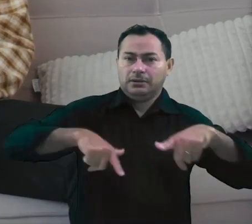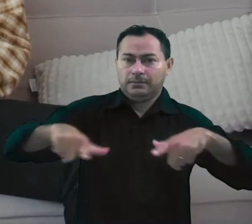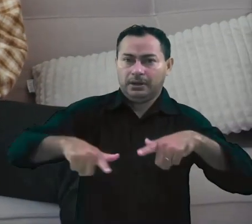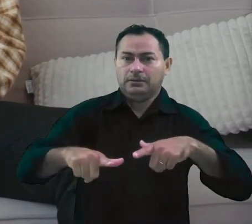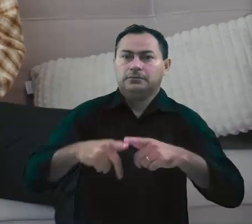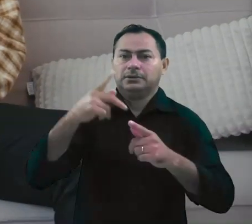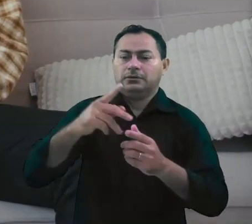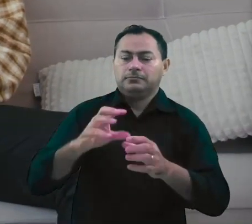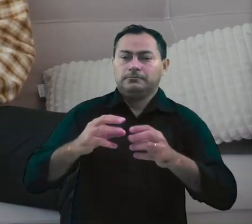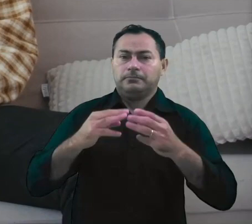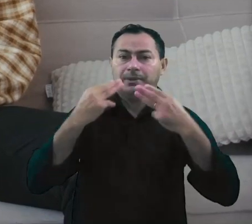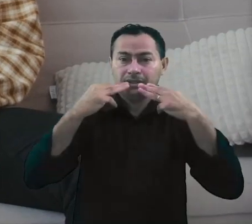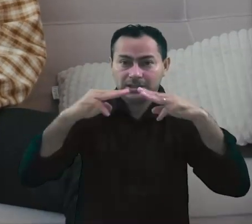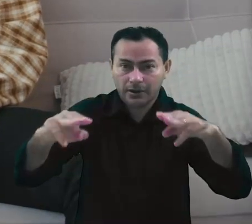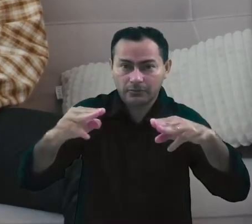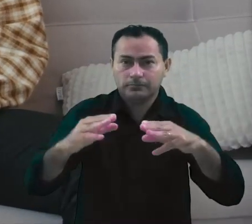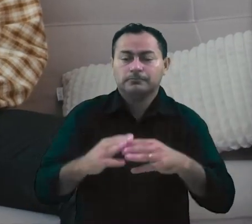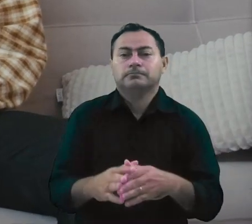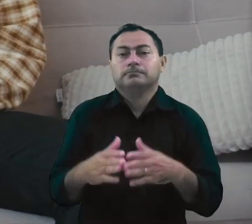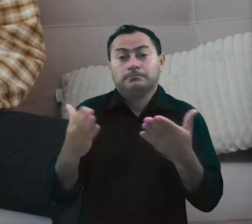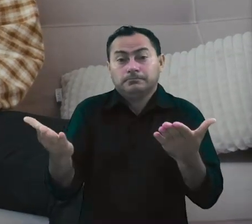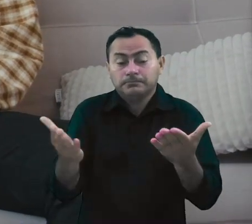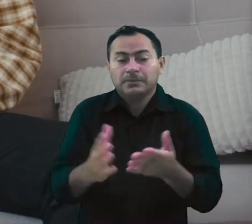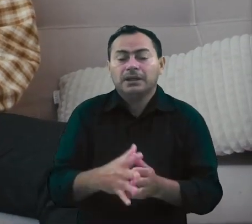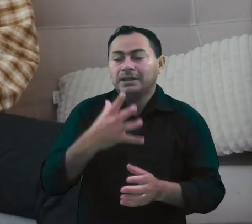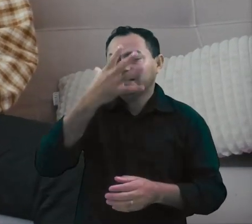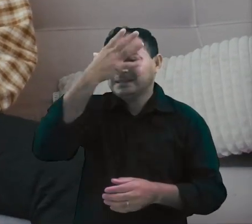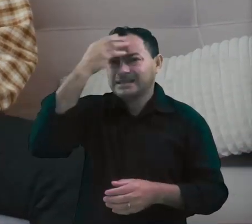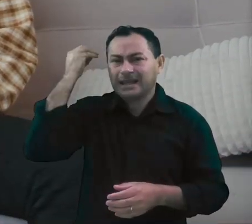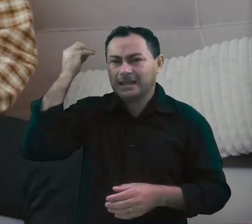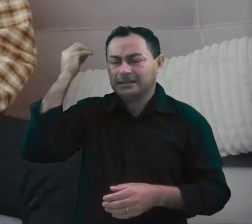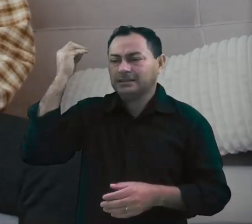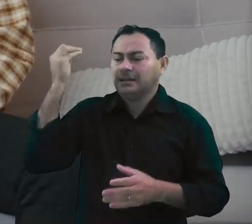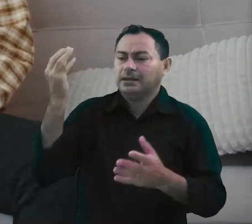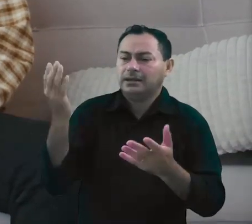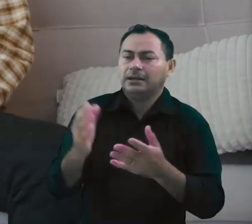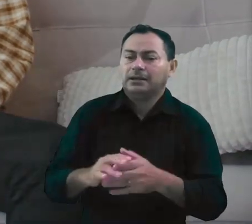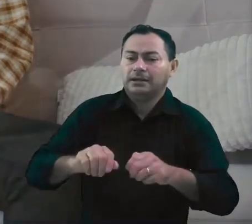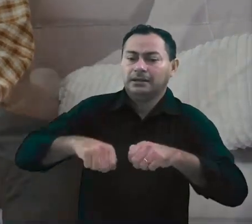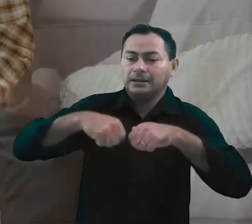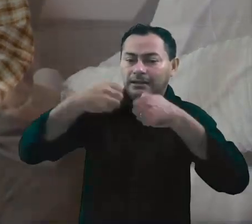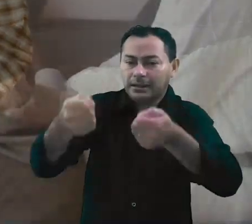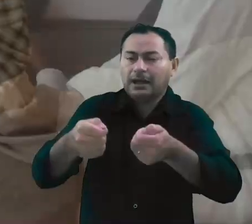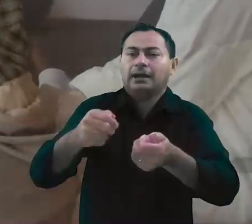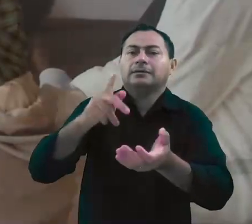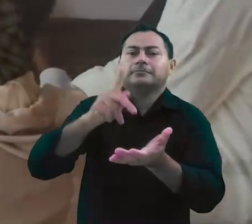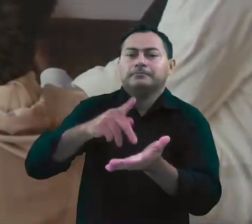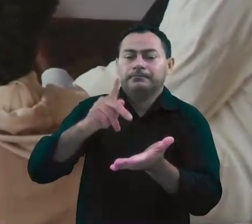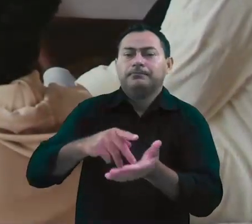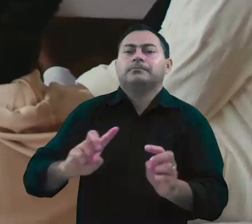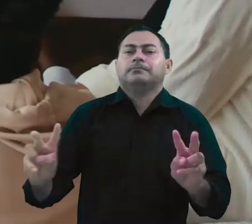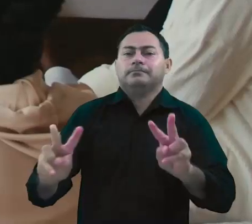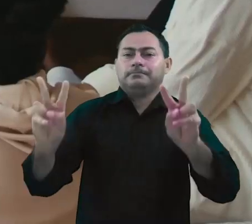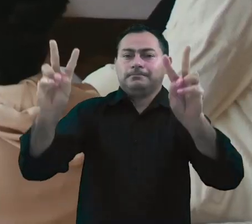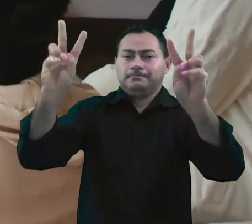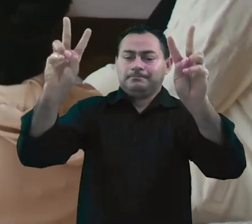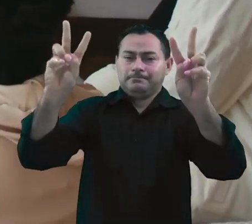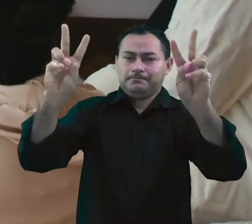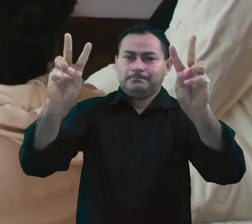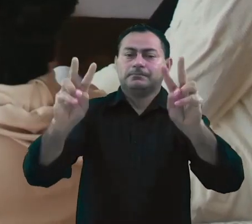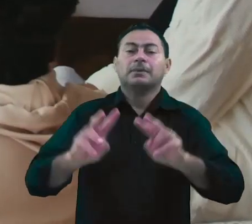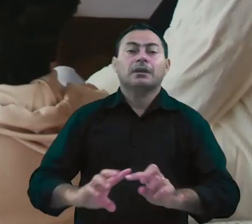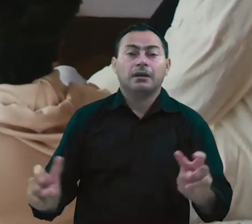seu trabalho, com o seu ministério mesmo, que acabam esquecendo de dar realmente